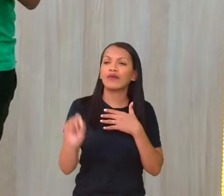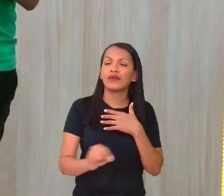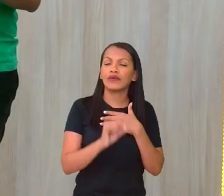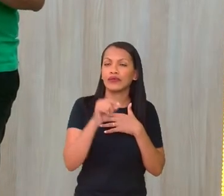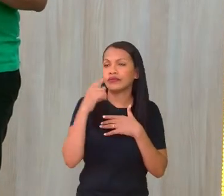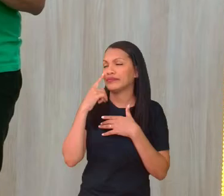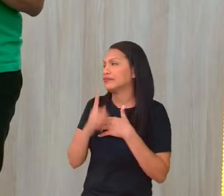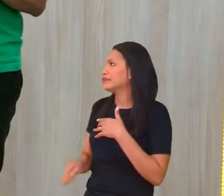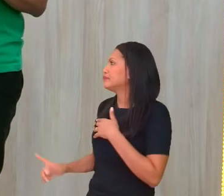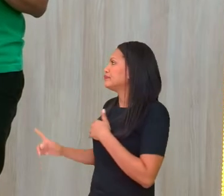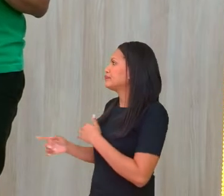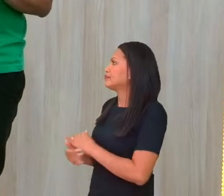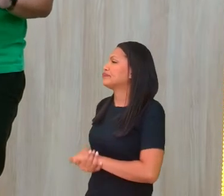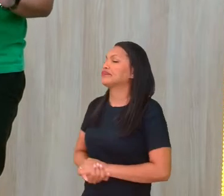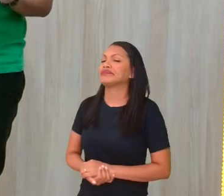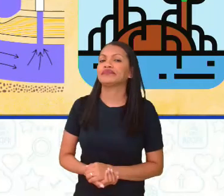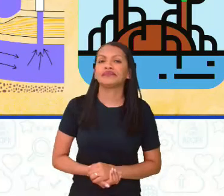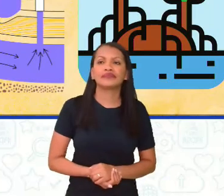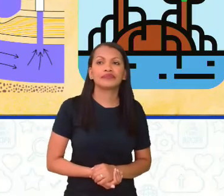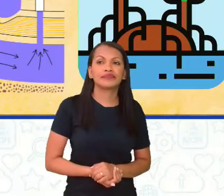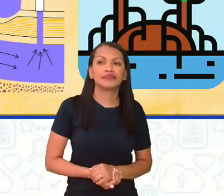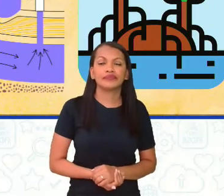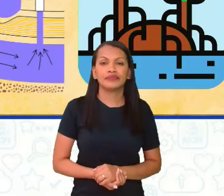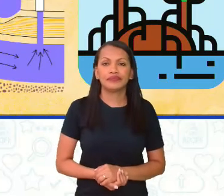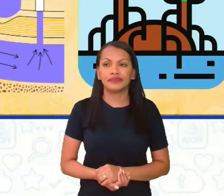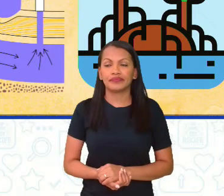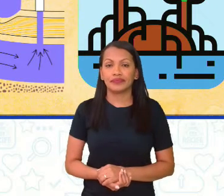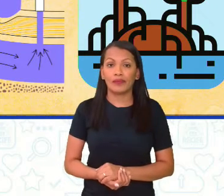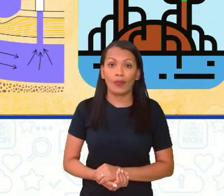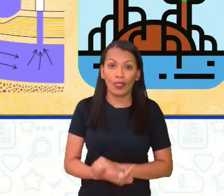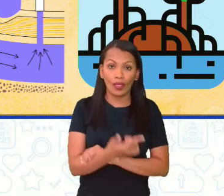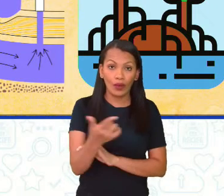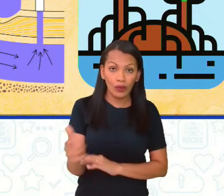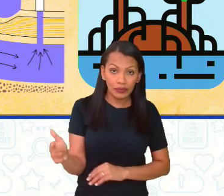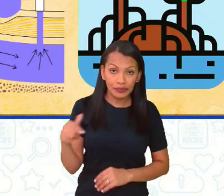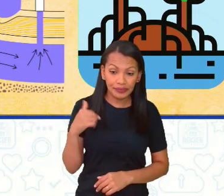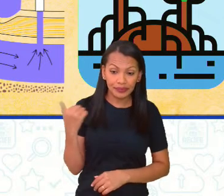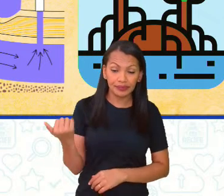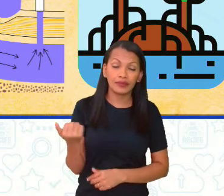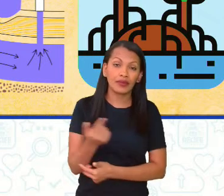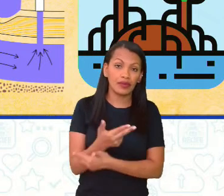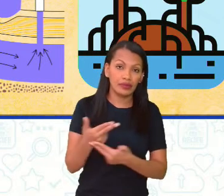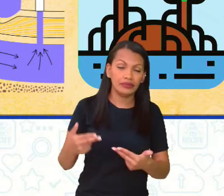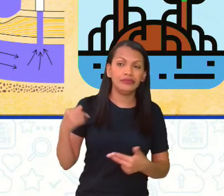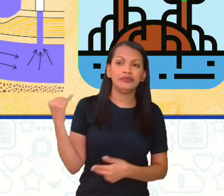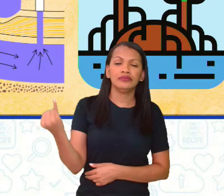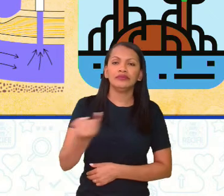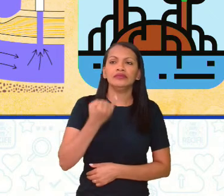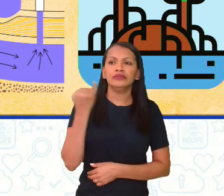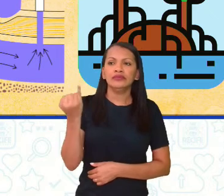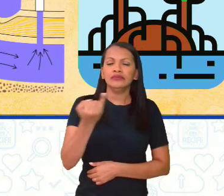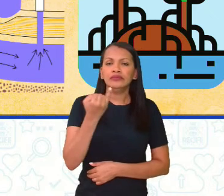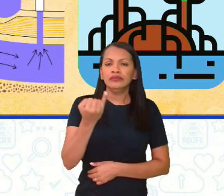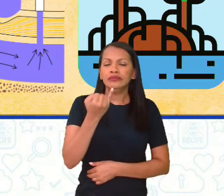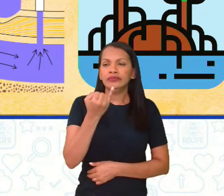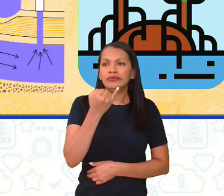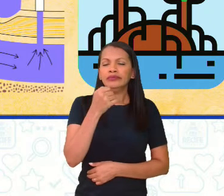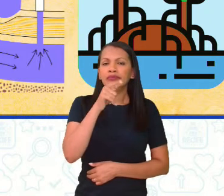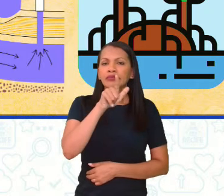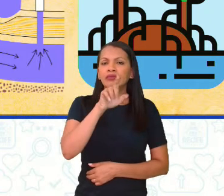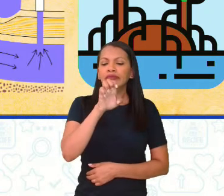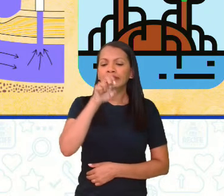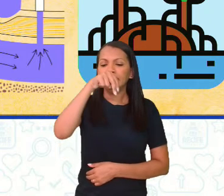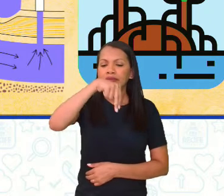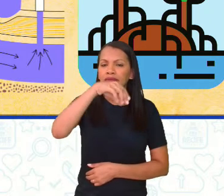ó, outro ponto extremamente importante. A recarga estimada dos lençóis freáticos irá